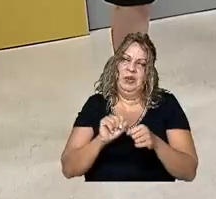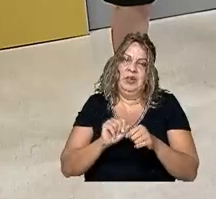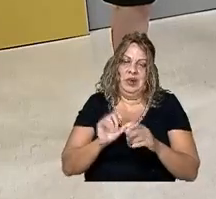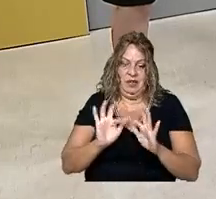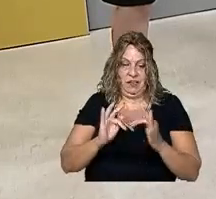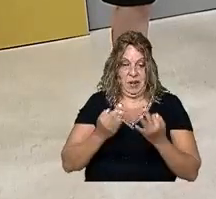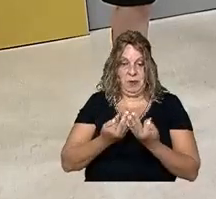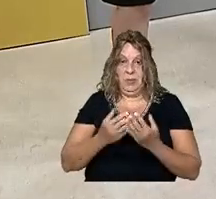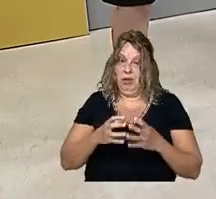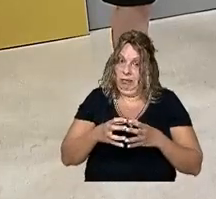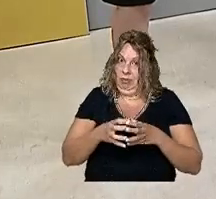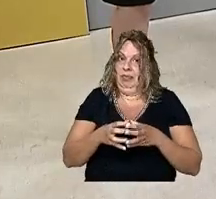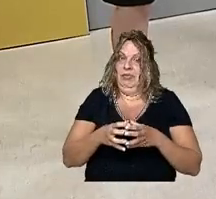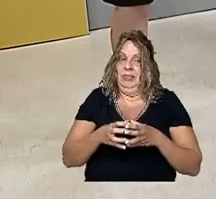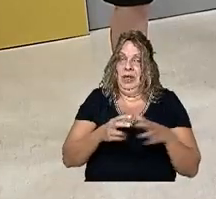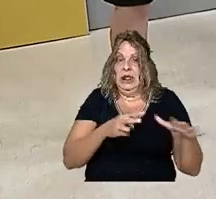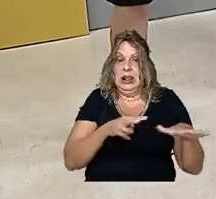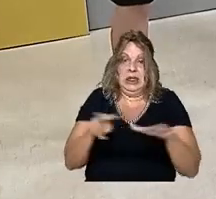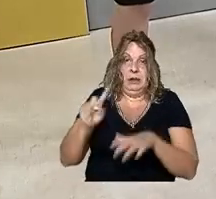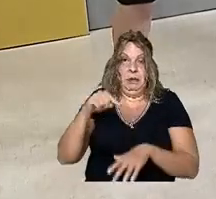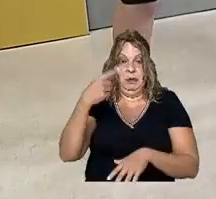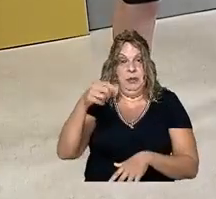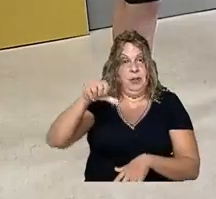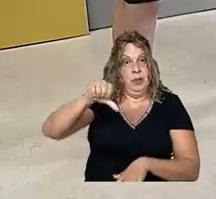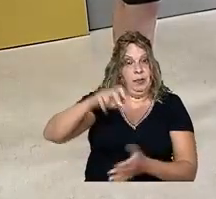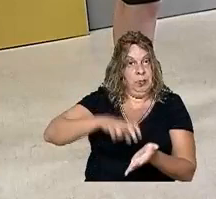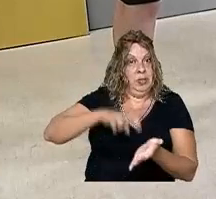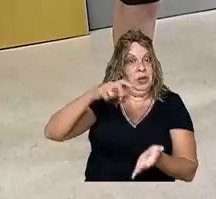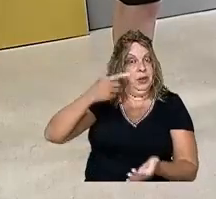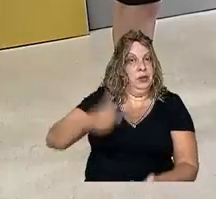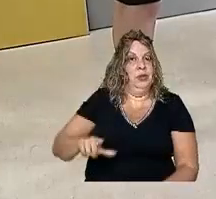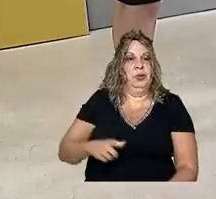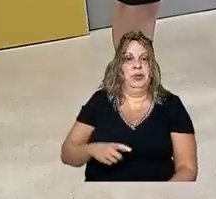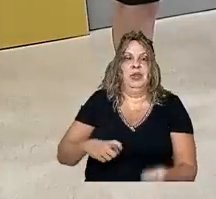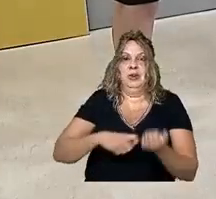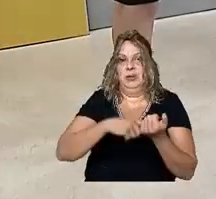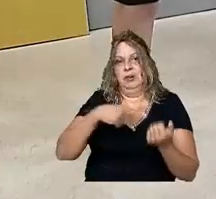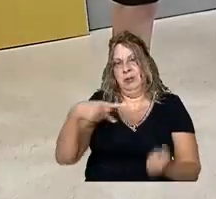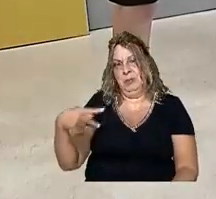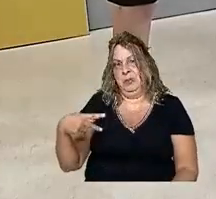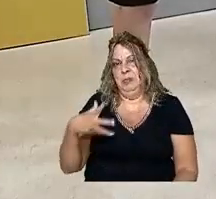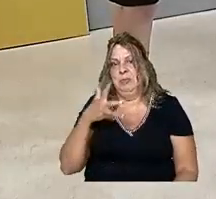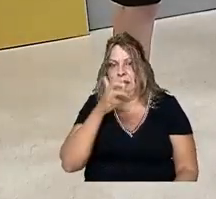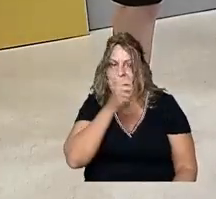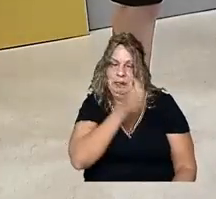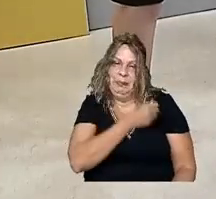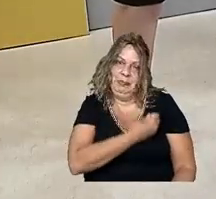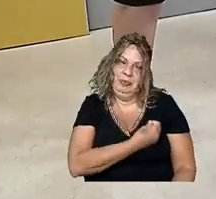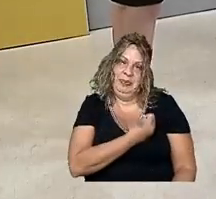festa em família. Sim. Semana que vem, 9 da manhã, estaremos aqui de novo, né? Com mais um Caju Cap,